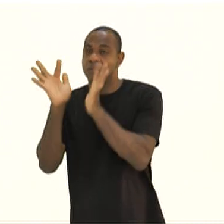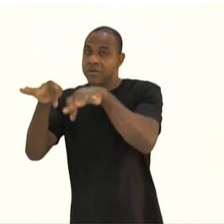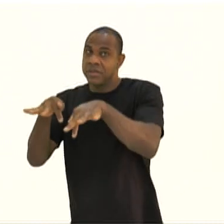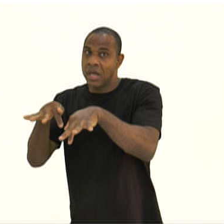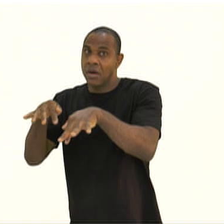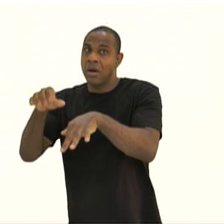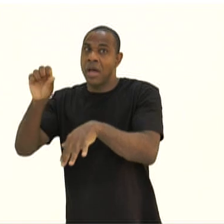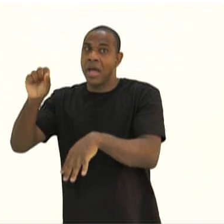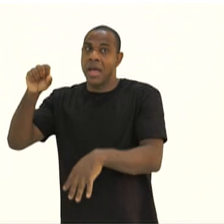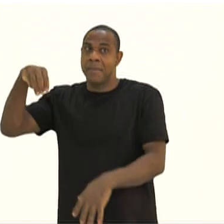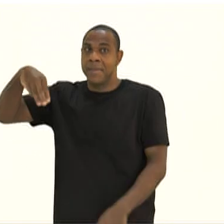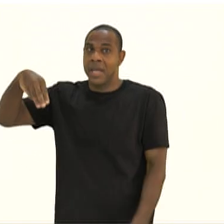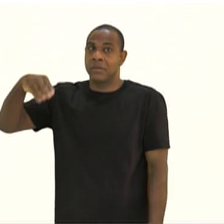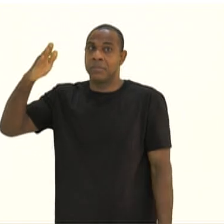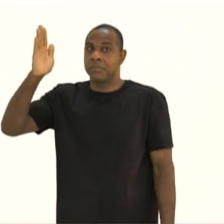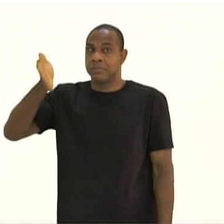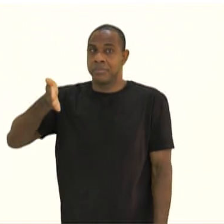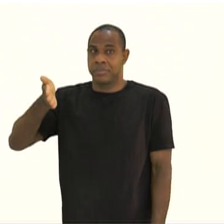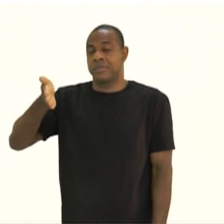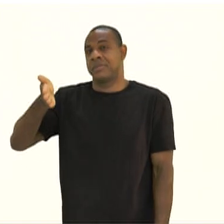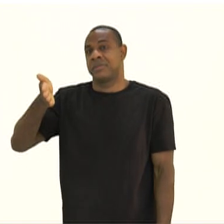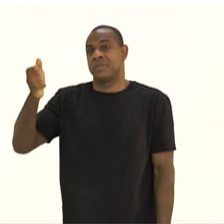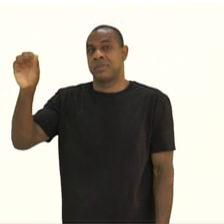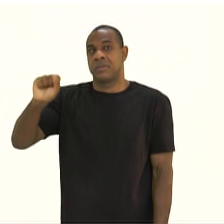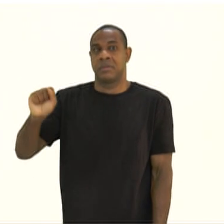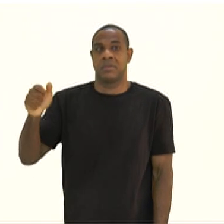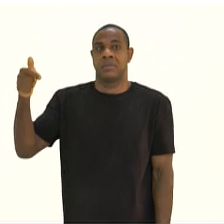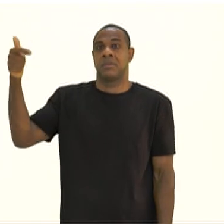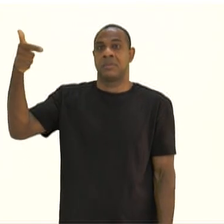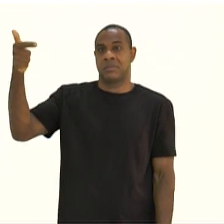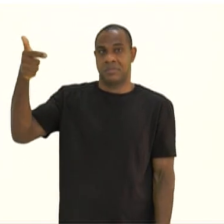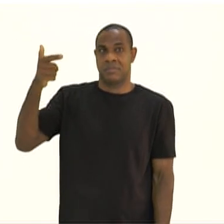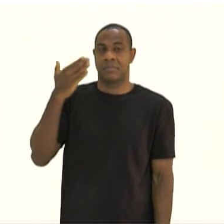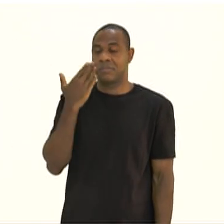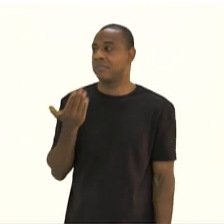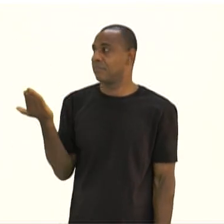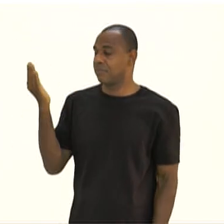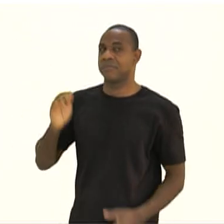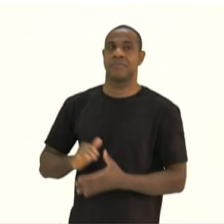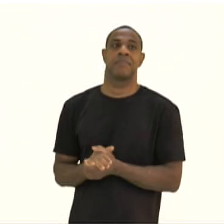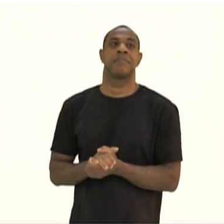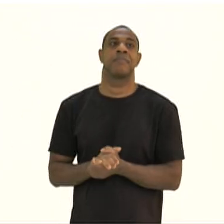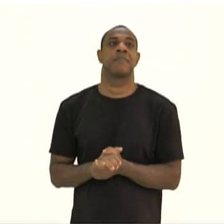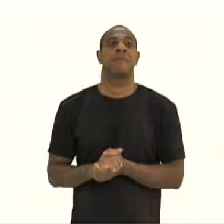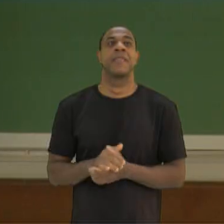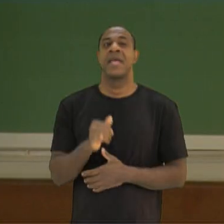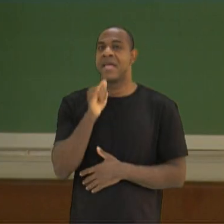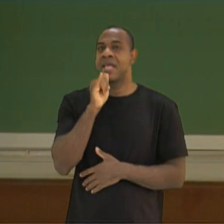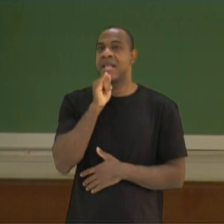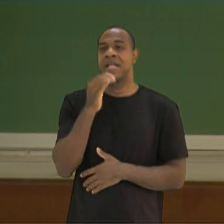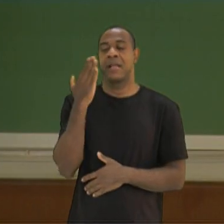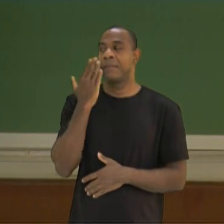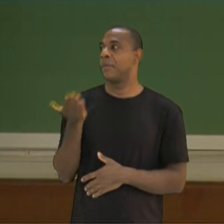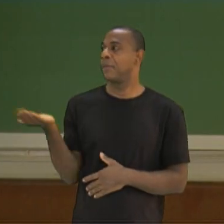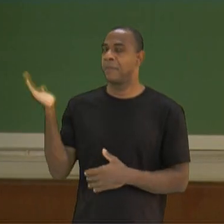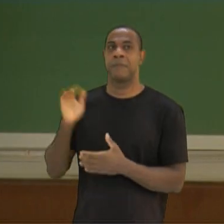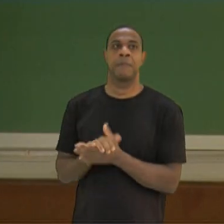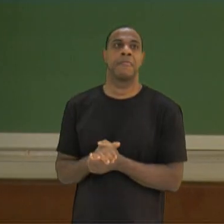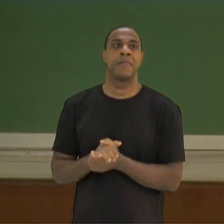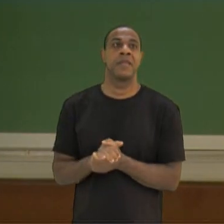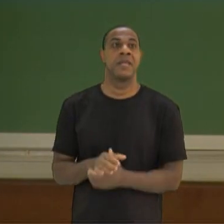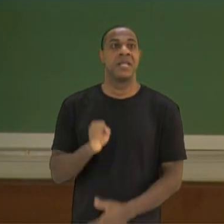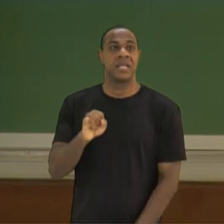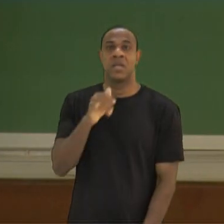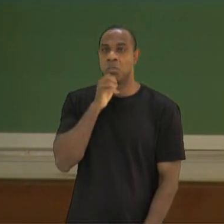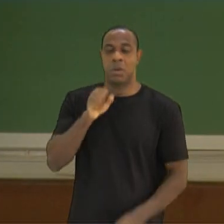ao quadrado, tá? Você já vai entender o porquê. Então vamos primeiro, né, ver um exemplo. Olha só. Se